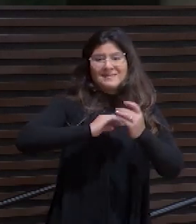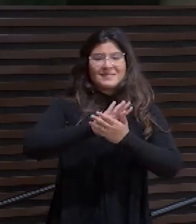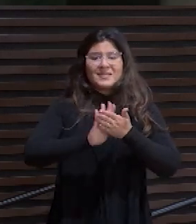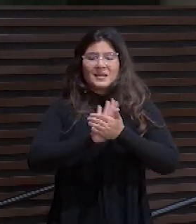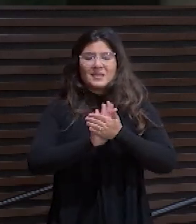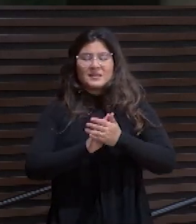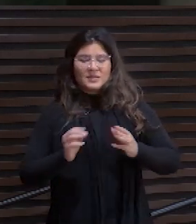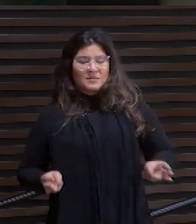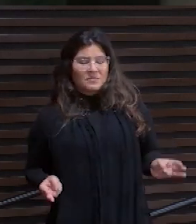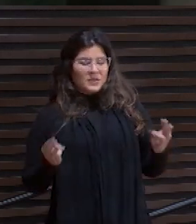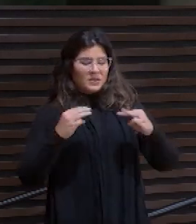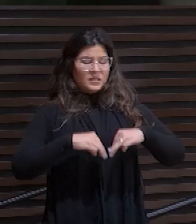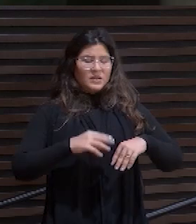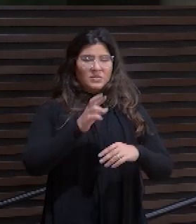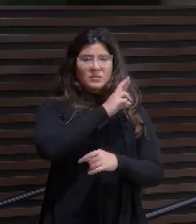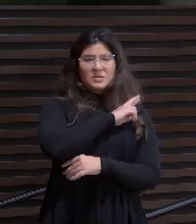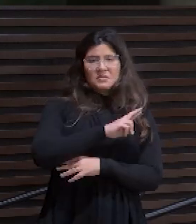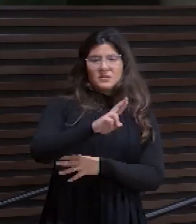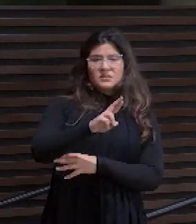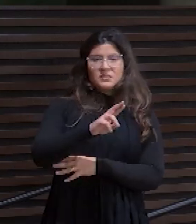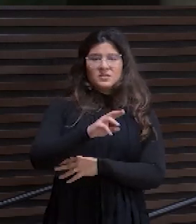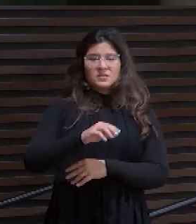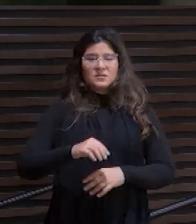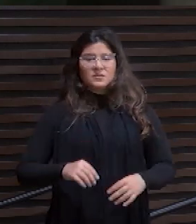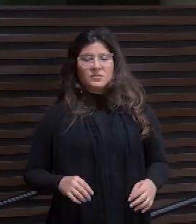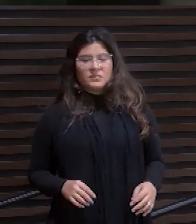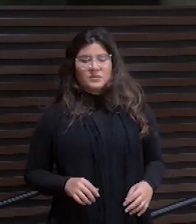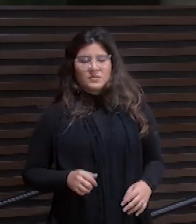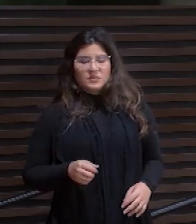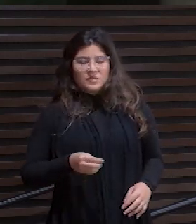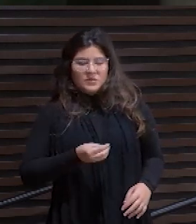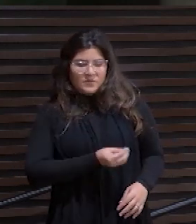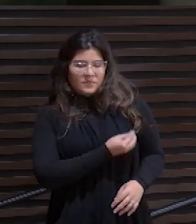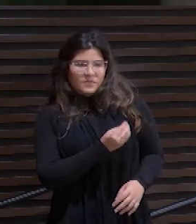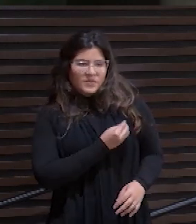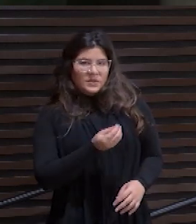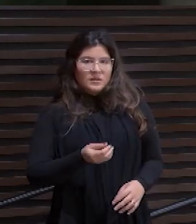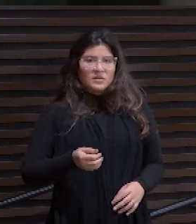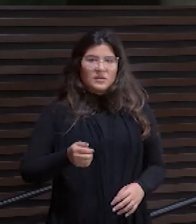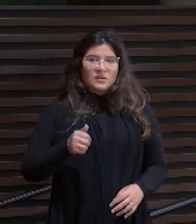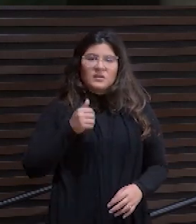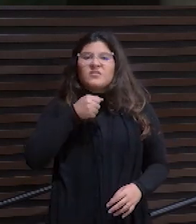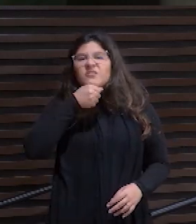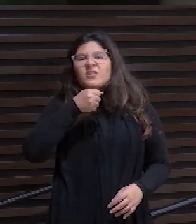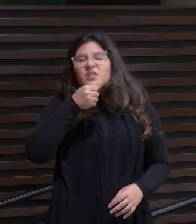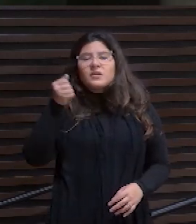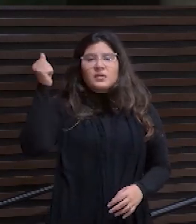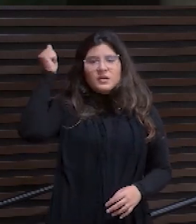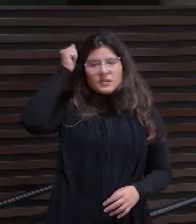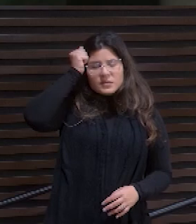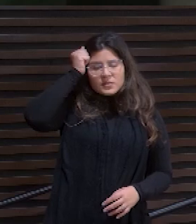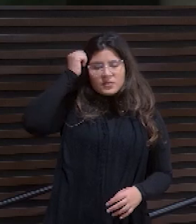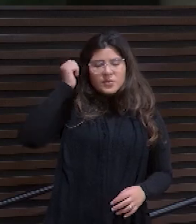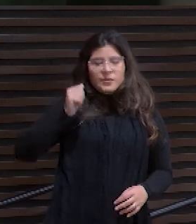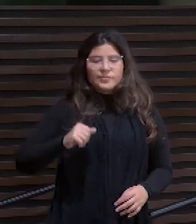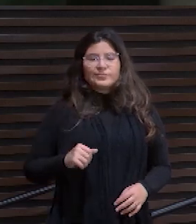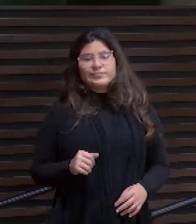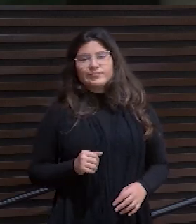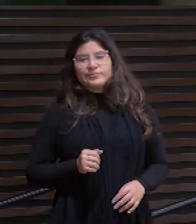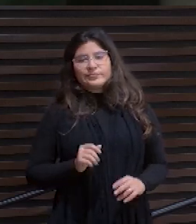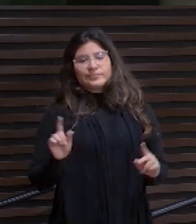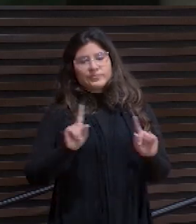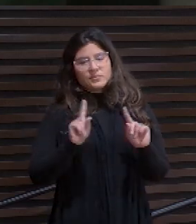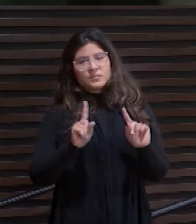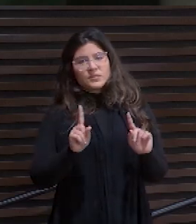méritos, nada da religião, nada da vida escrava de Adão com Jesus Cristo. Não vai funcionar, vai ser um desperdício.